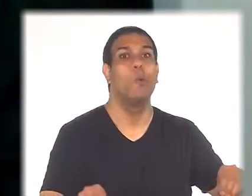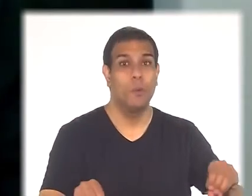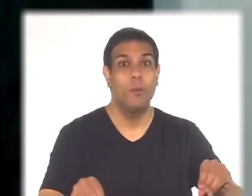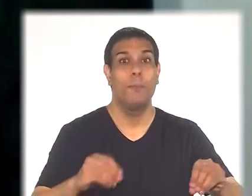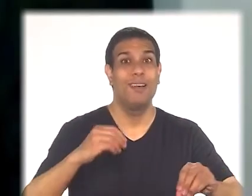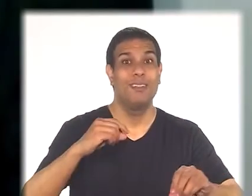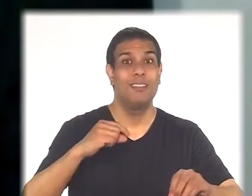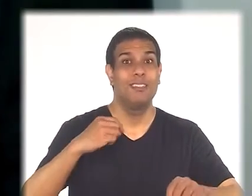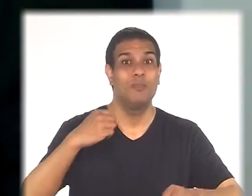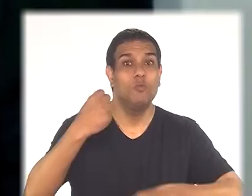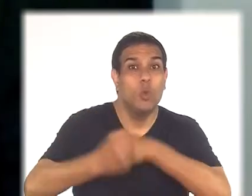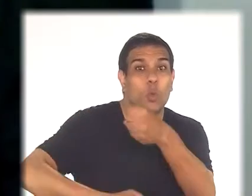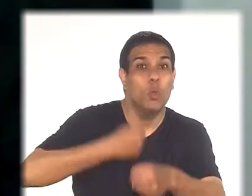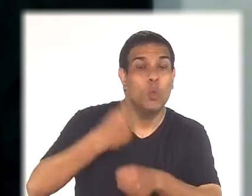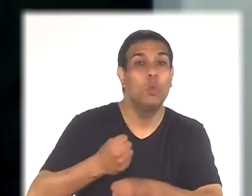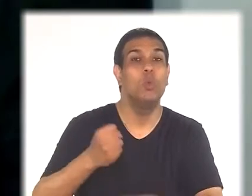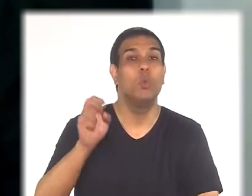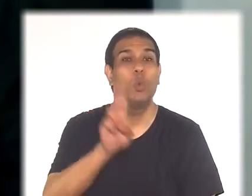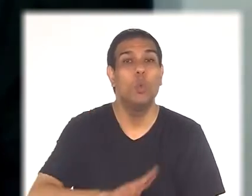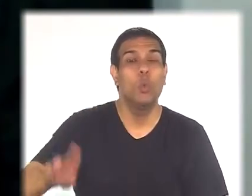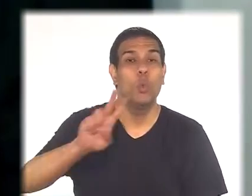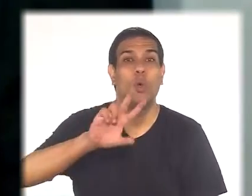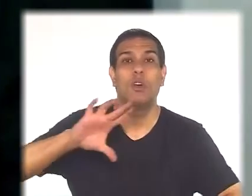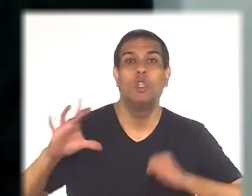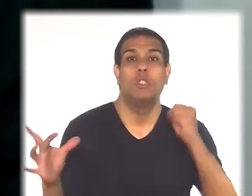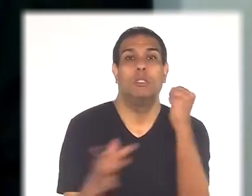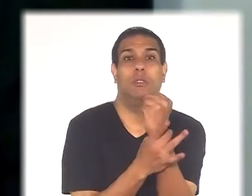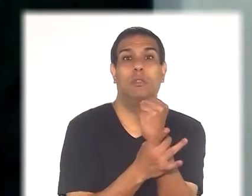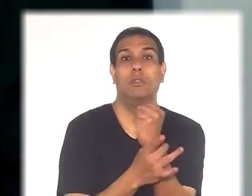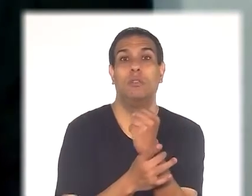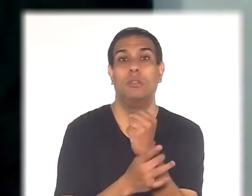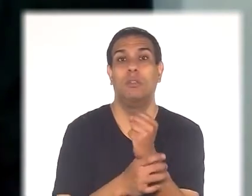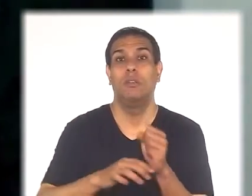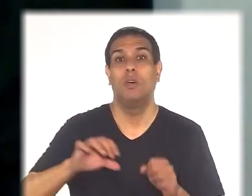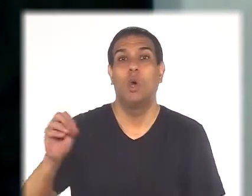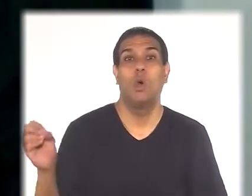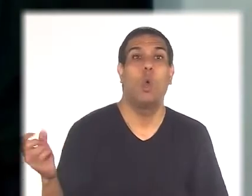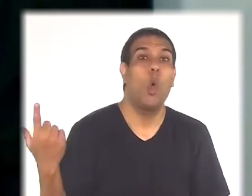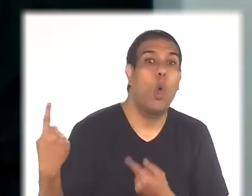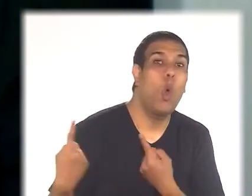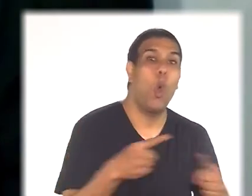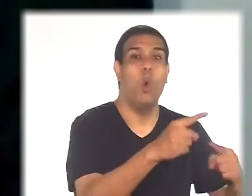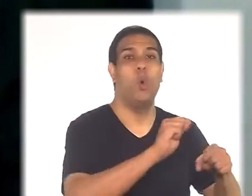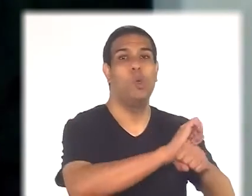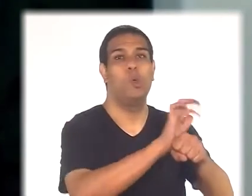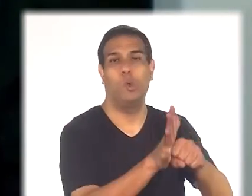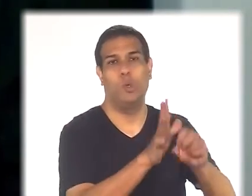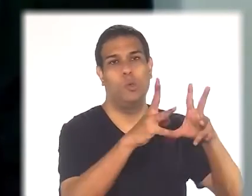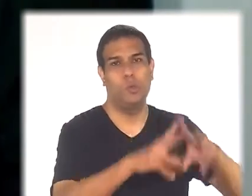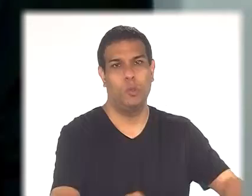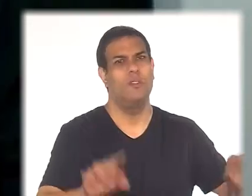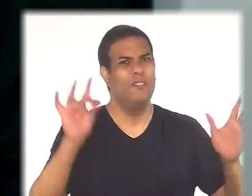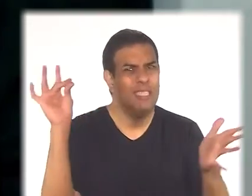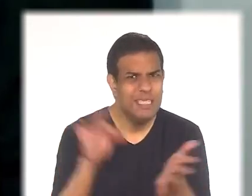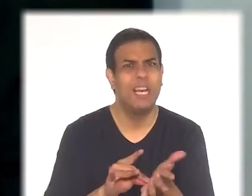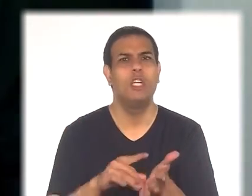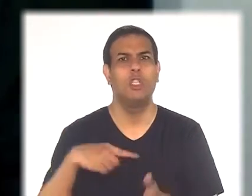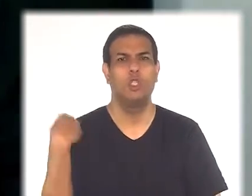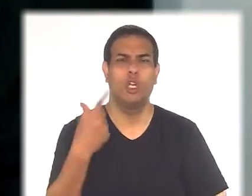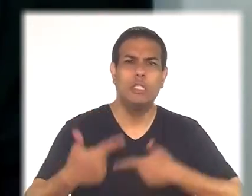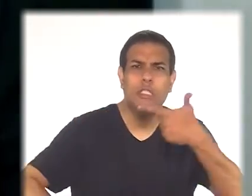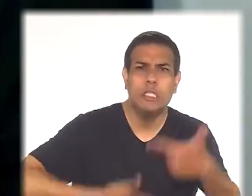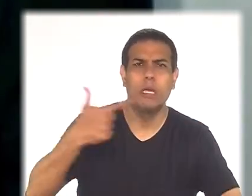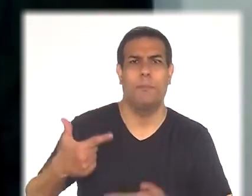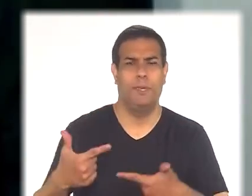pandemia e que nós estaremos, num segundo momento, utilizando a vacina para prevenir o surgimento e o retorno dessa